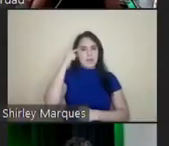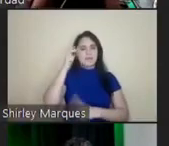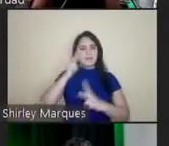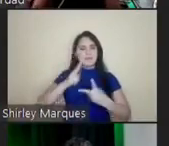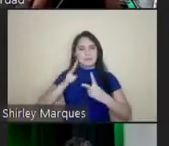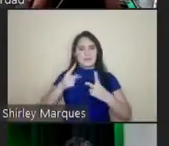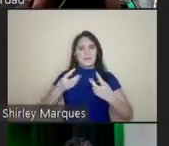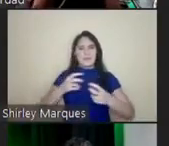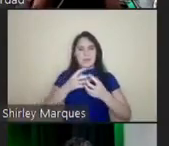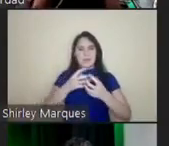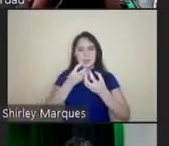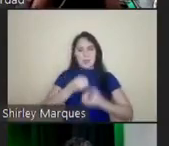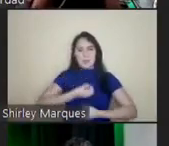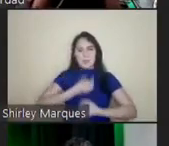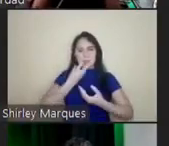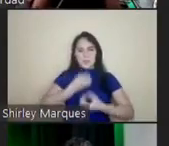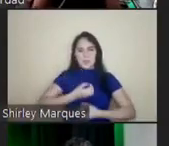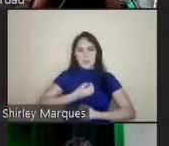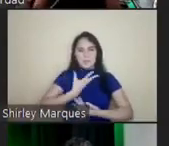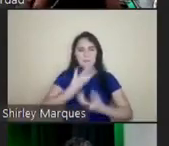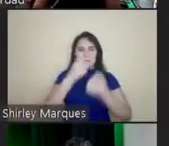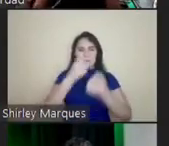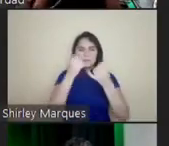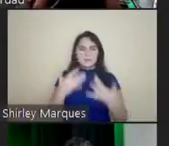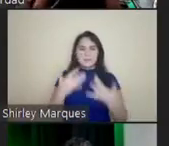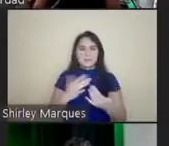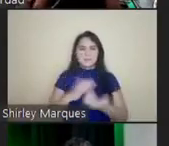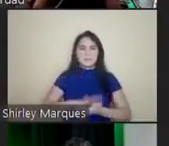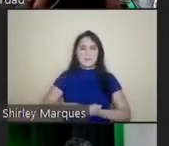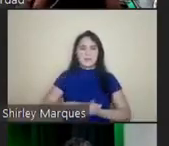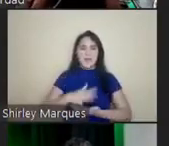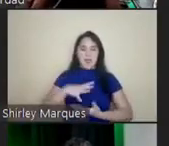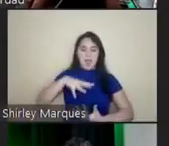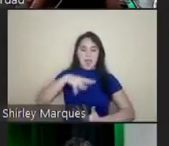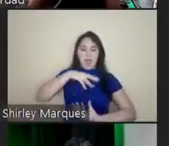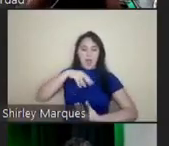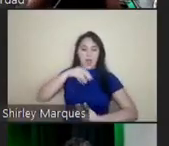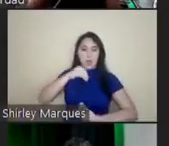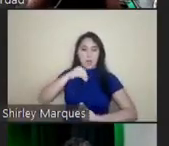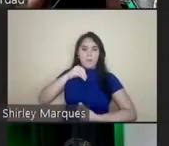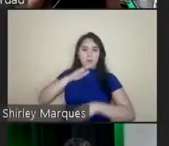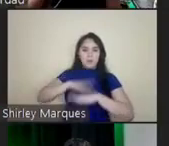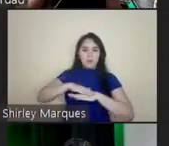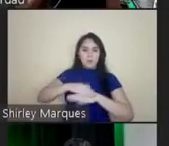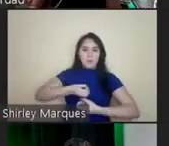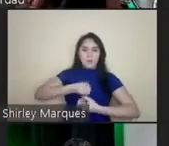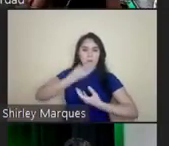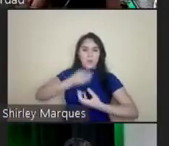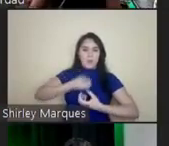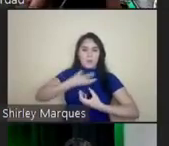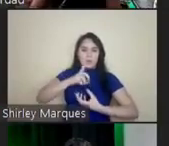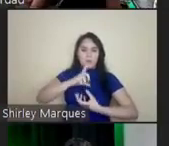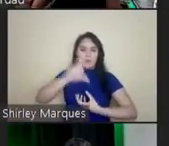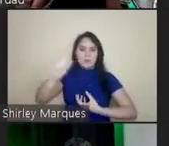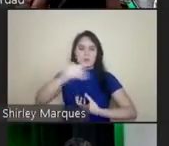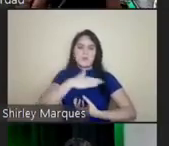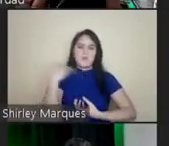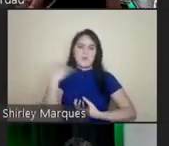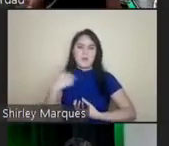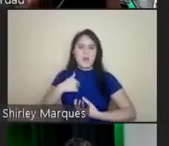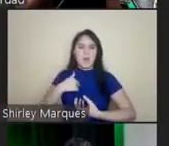esse poema diz assim: para a alma do poeta que se foi, eu rogo ao poema que compõe o